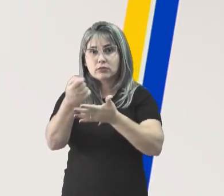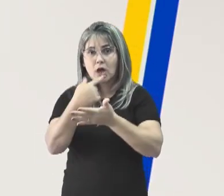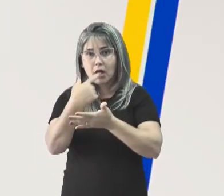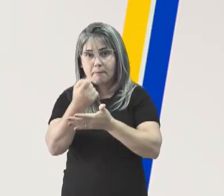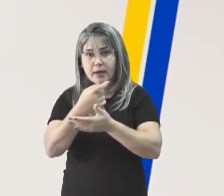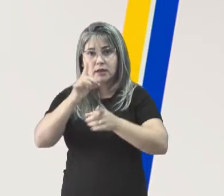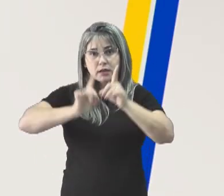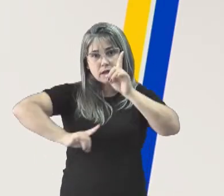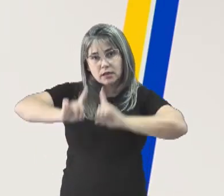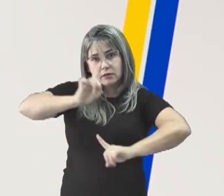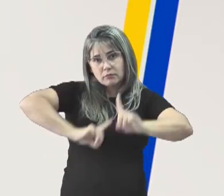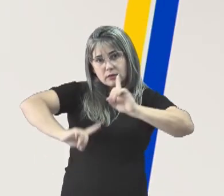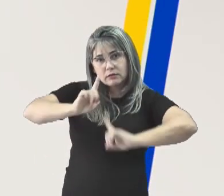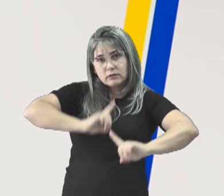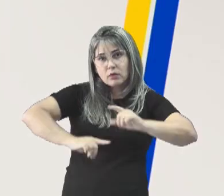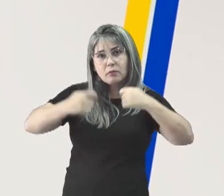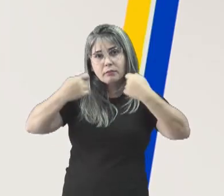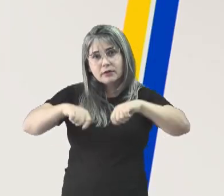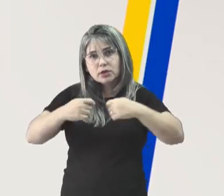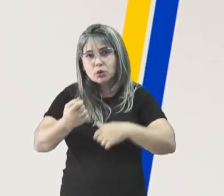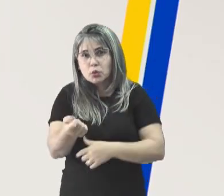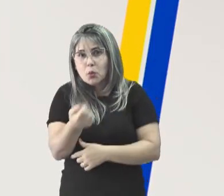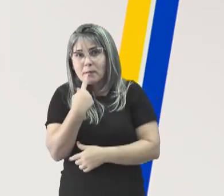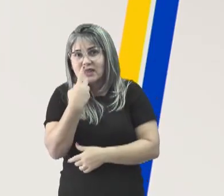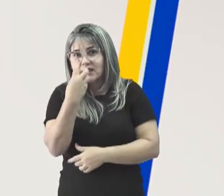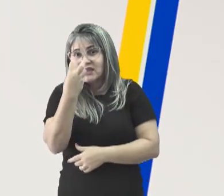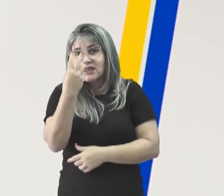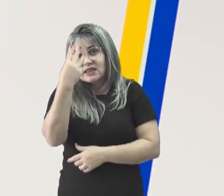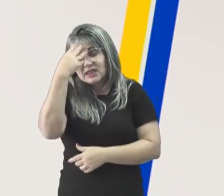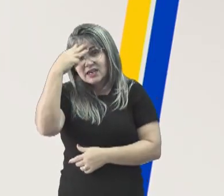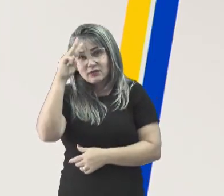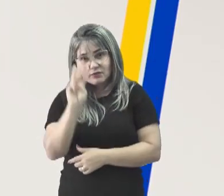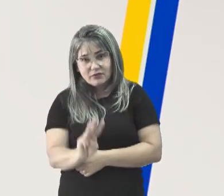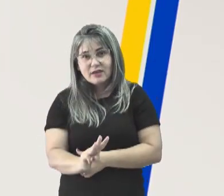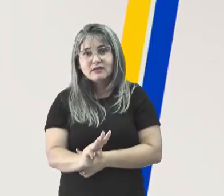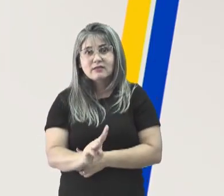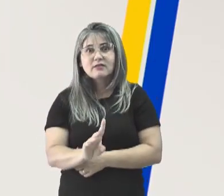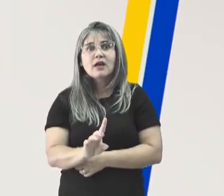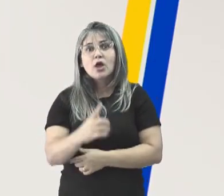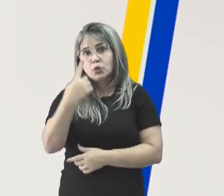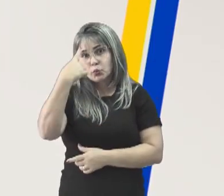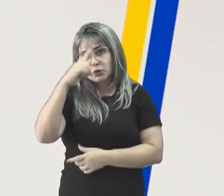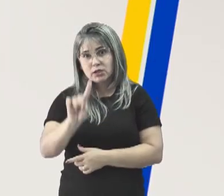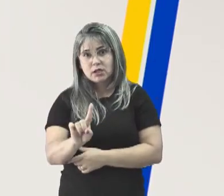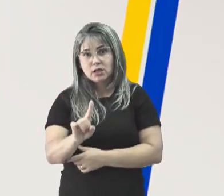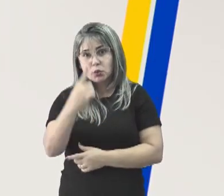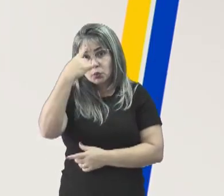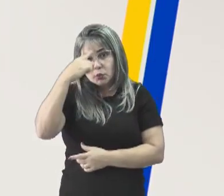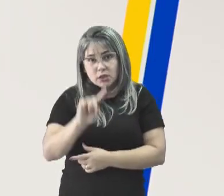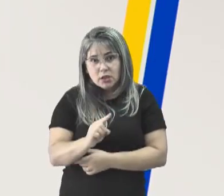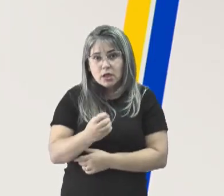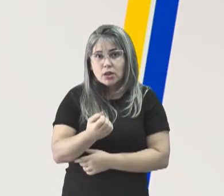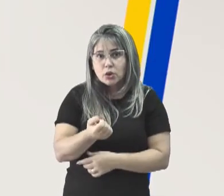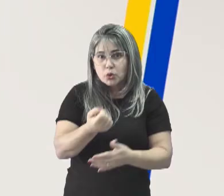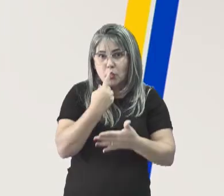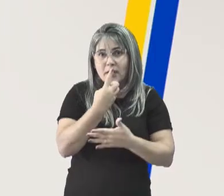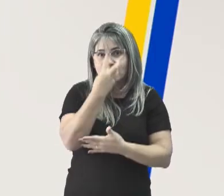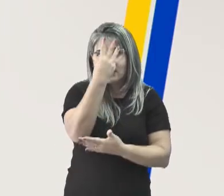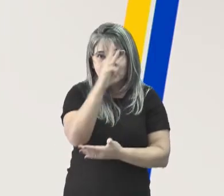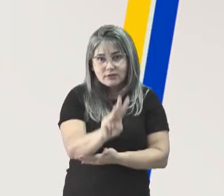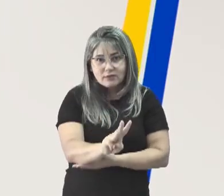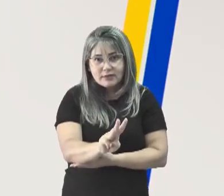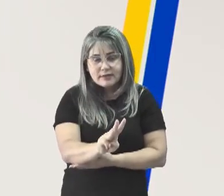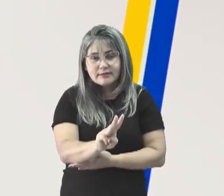ao dia. Então a primeira informação é que ele vai tomar um medicamento 3 vezes ao dia e cada uma dessas vezes, cada dose